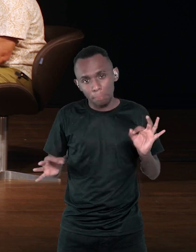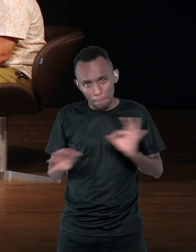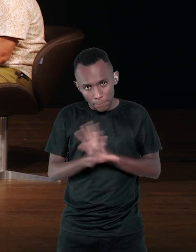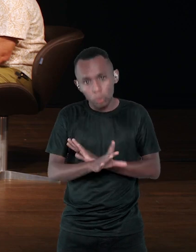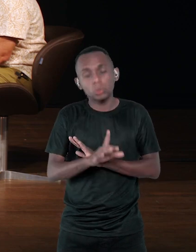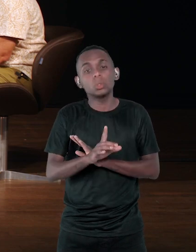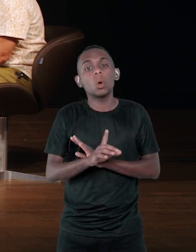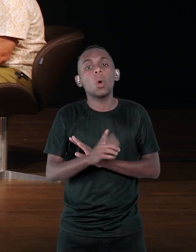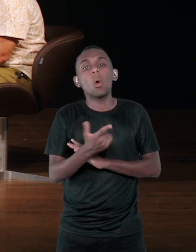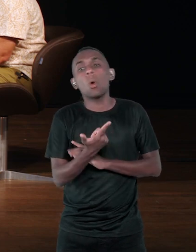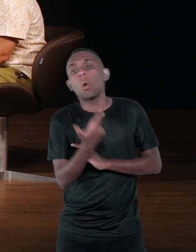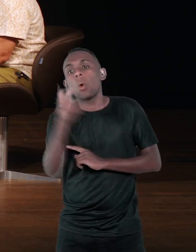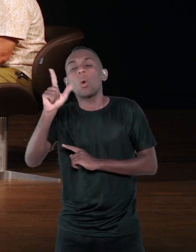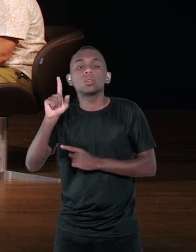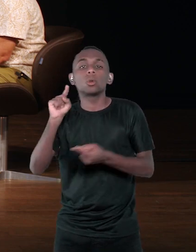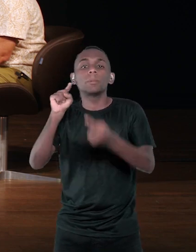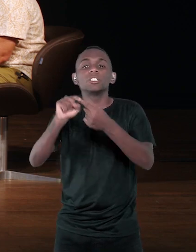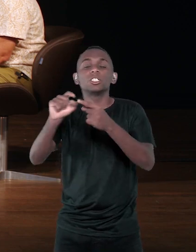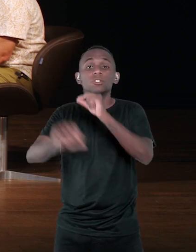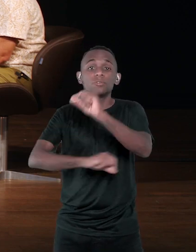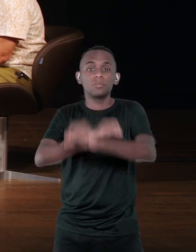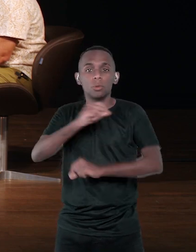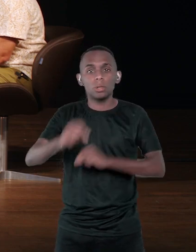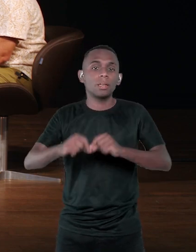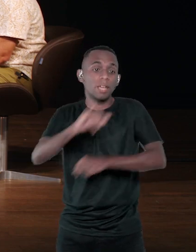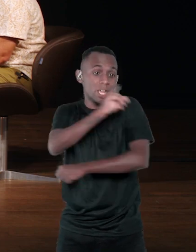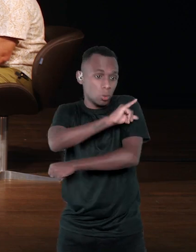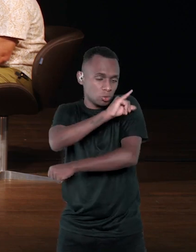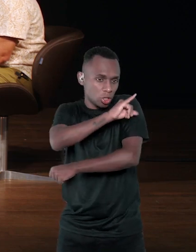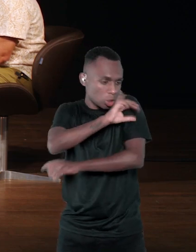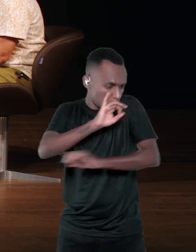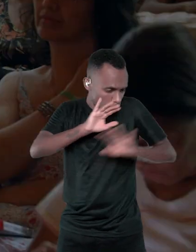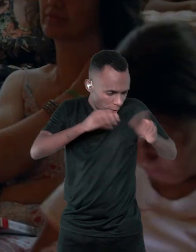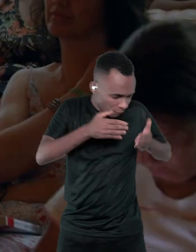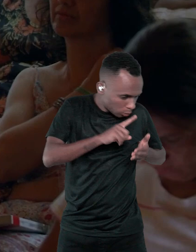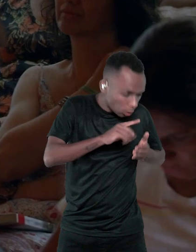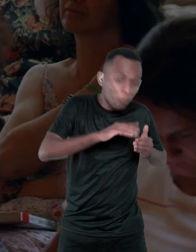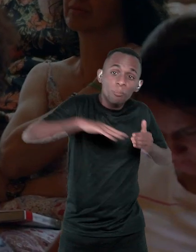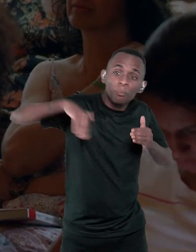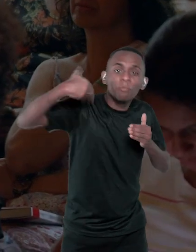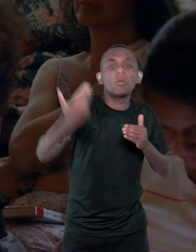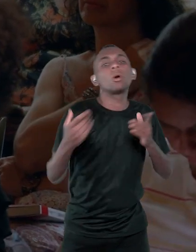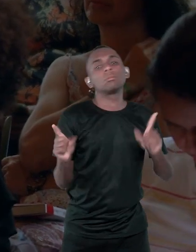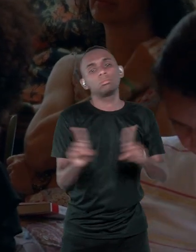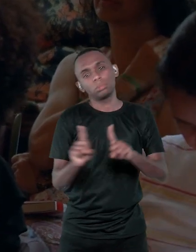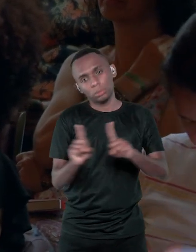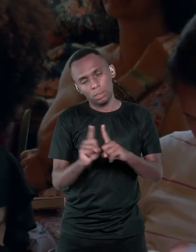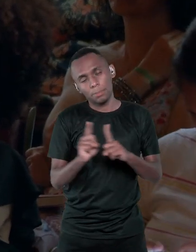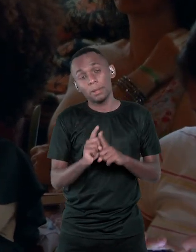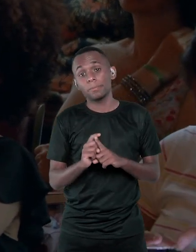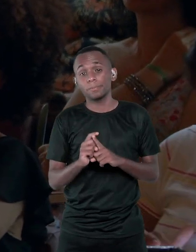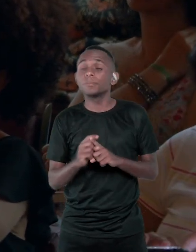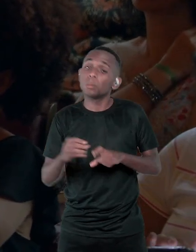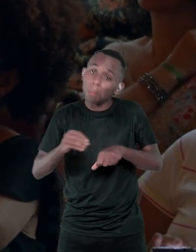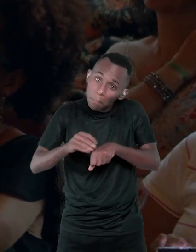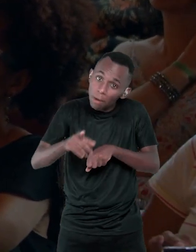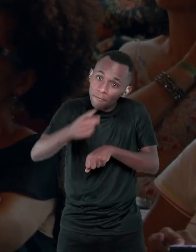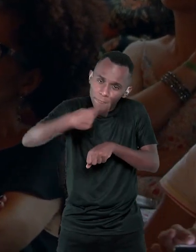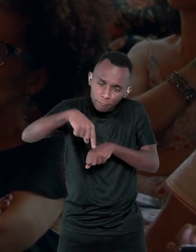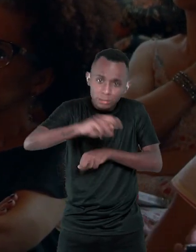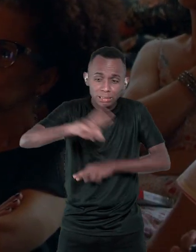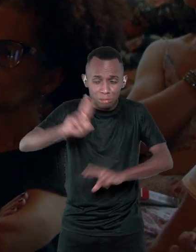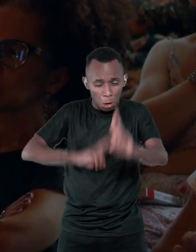é transpor as fronteiras do Estado do Rio de Janeiro. Eu posso dizer para vocês que os resultados... Na plateia,